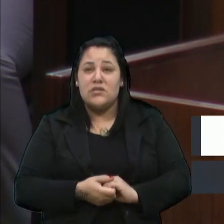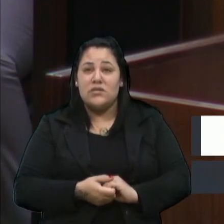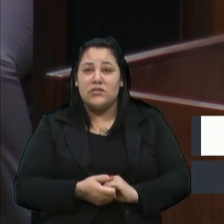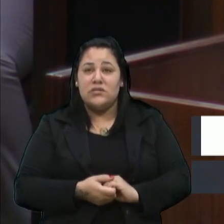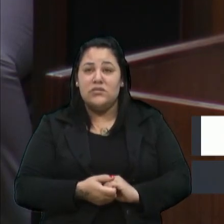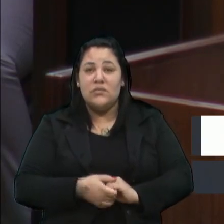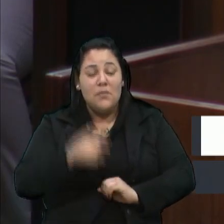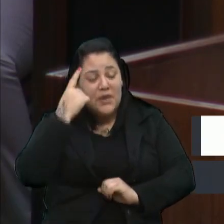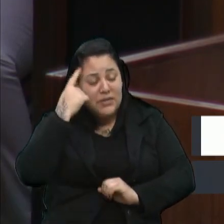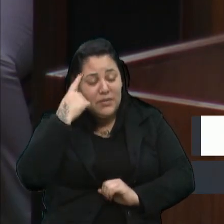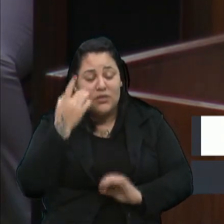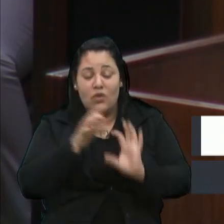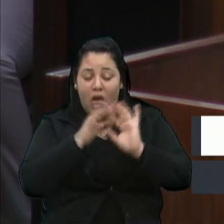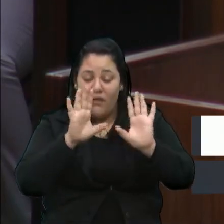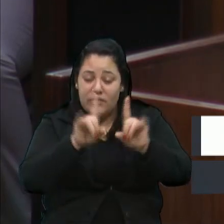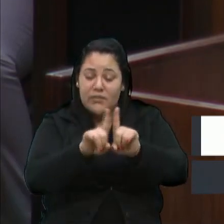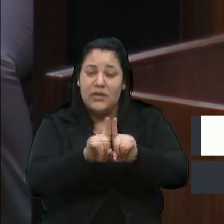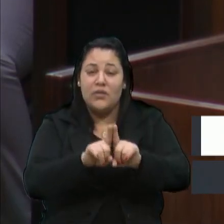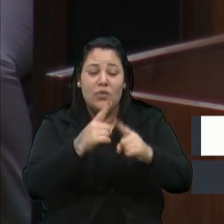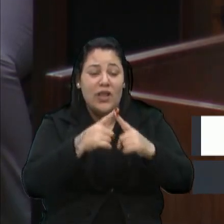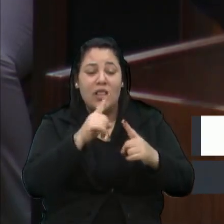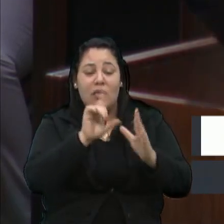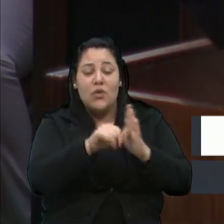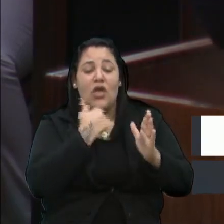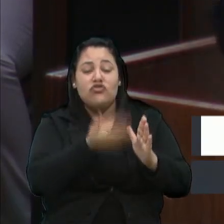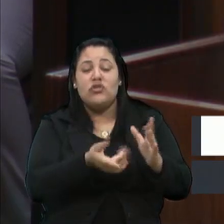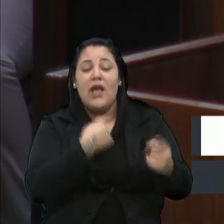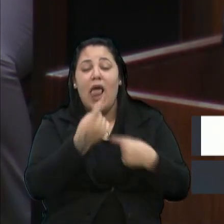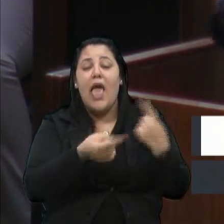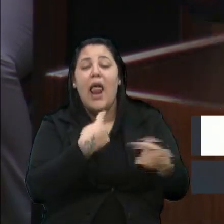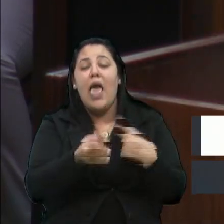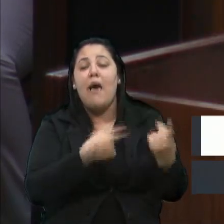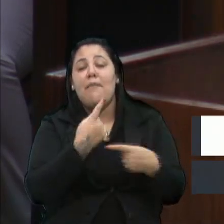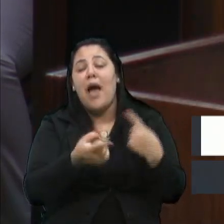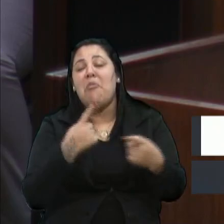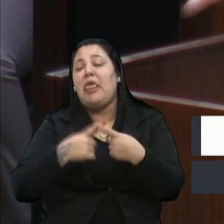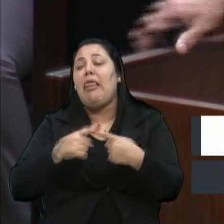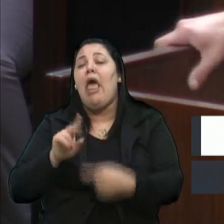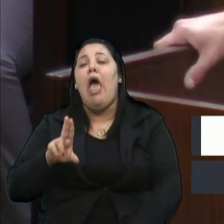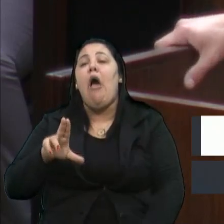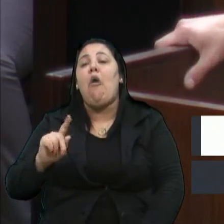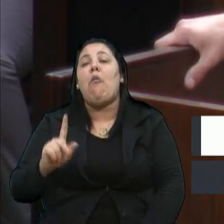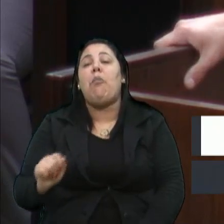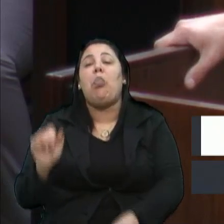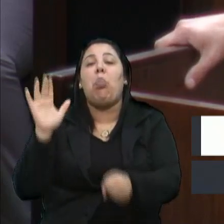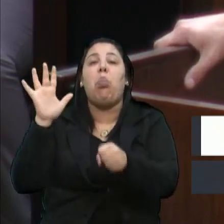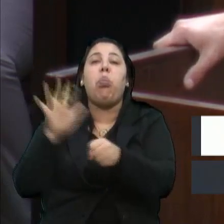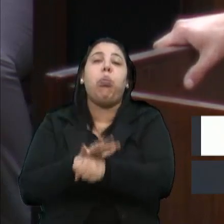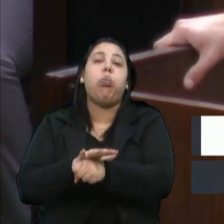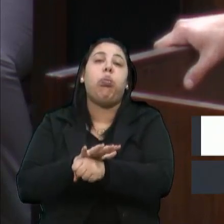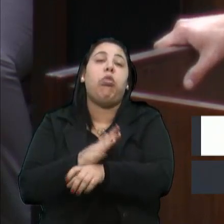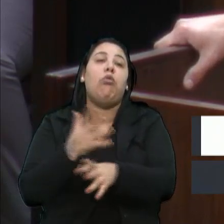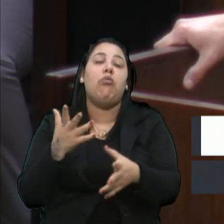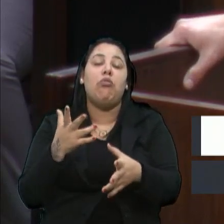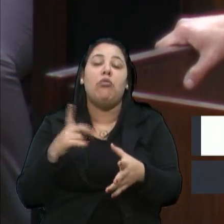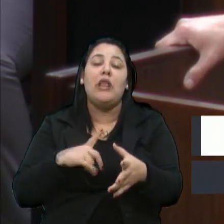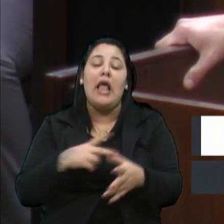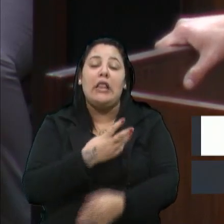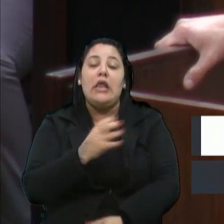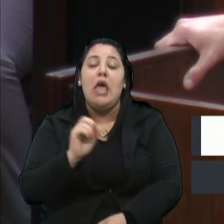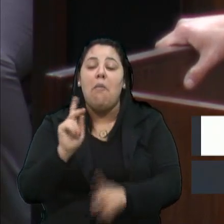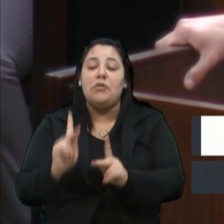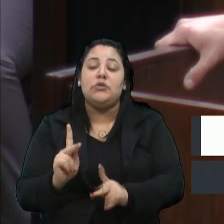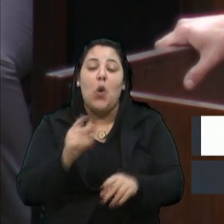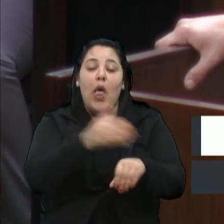reflexão depois reclamo Ah mas a upas estão superlotadas tem 300 pessoas lá